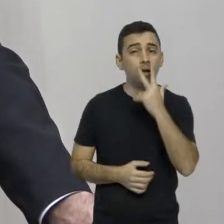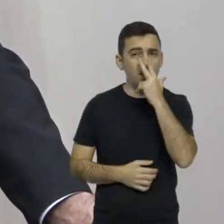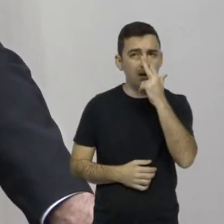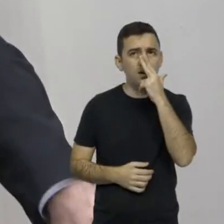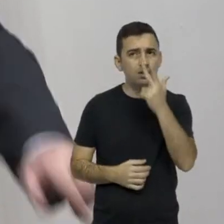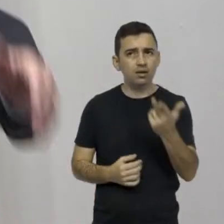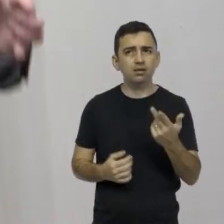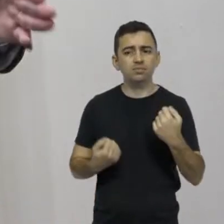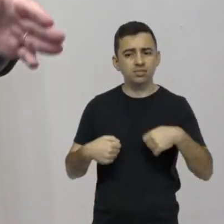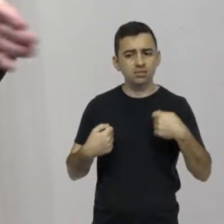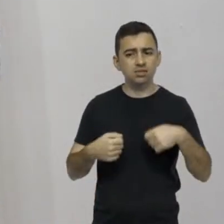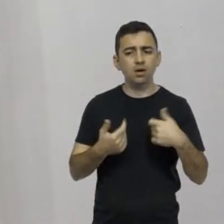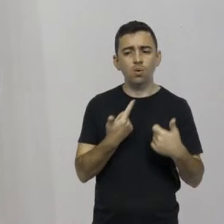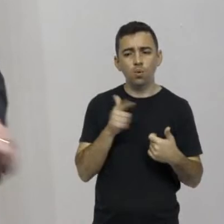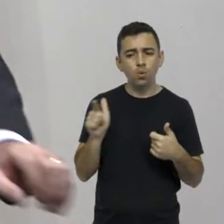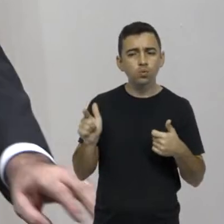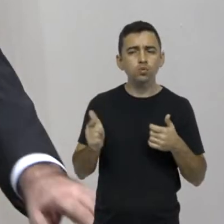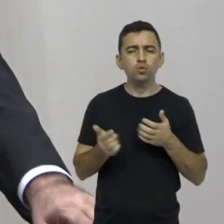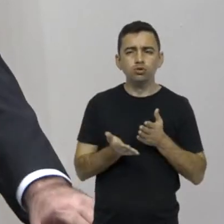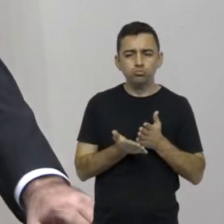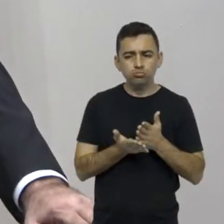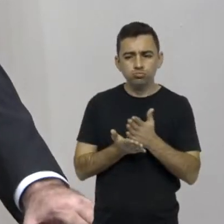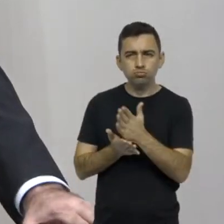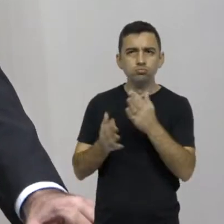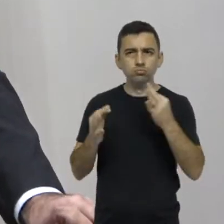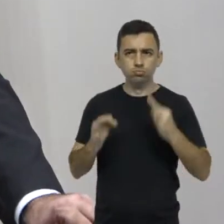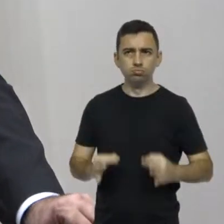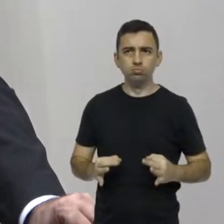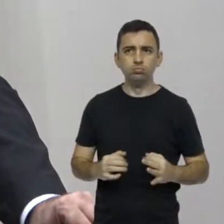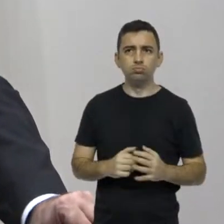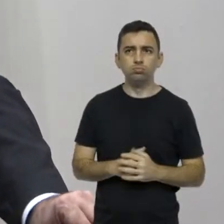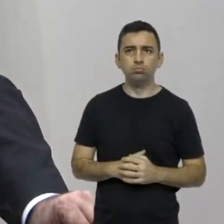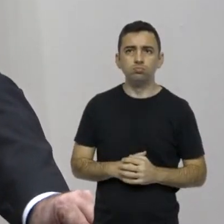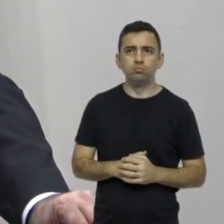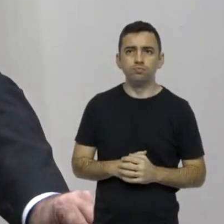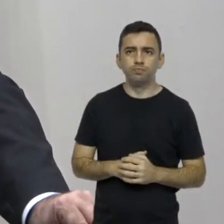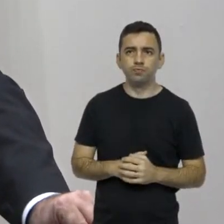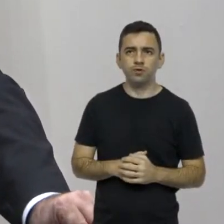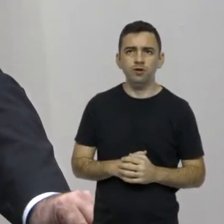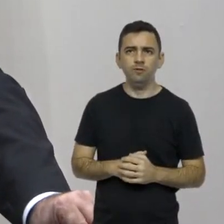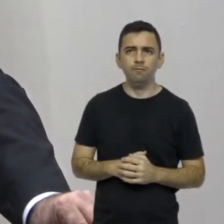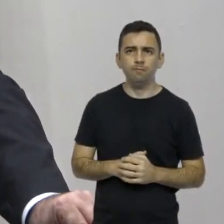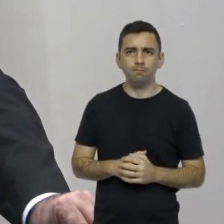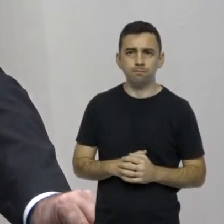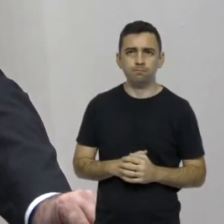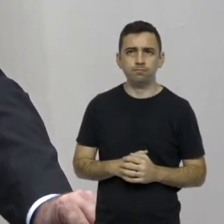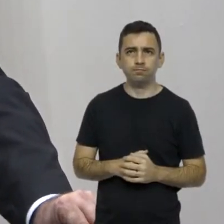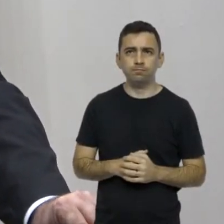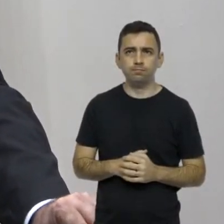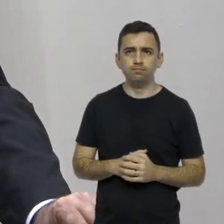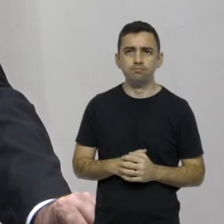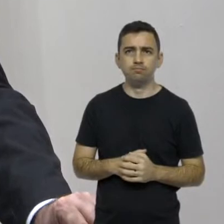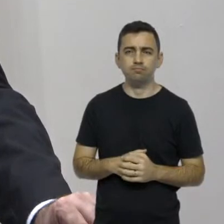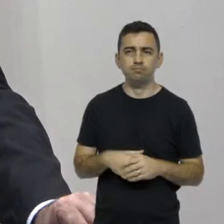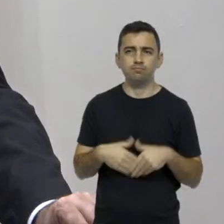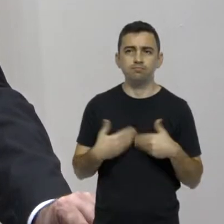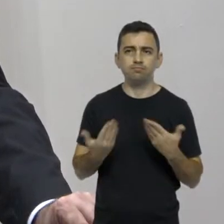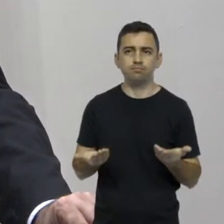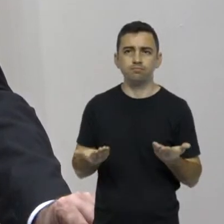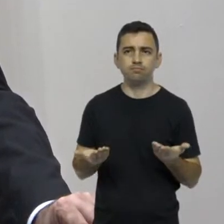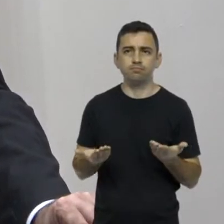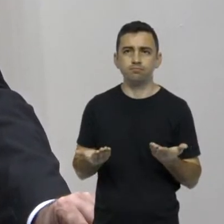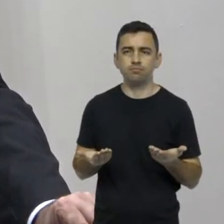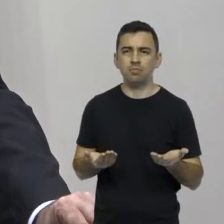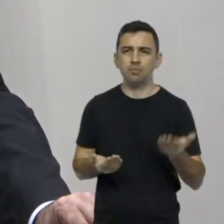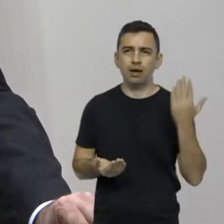um outro rumo. Eu não estou me referindo aqui a outubro. Não é isso, não. Eu reclamo olhando para trás